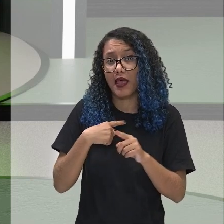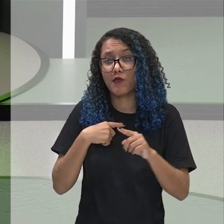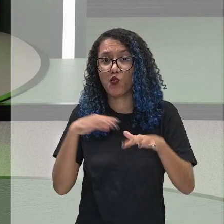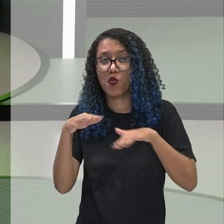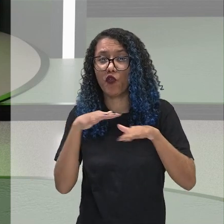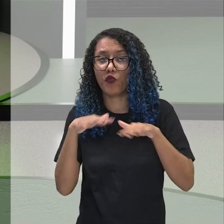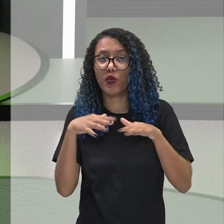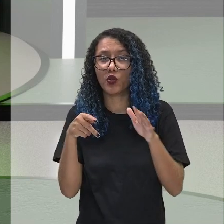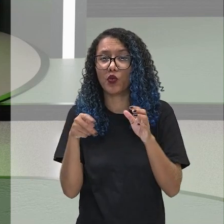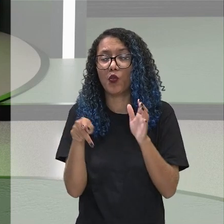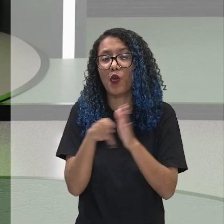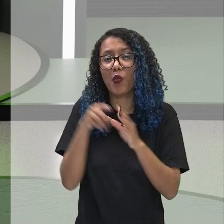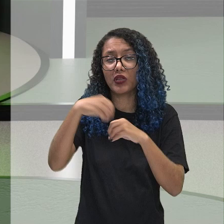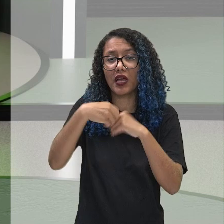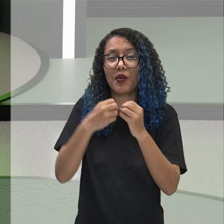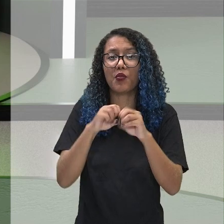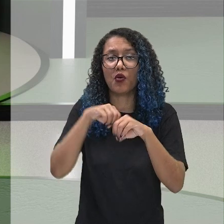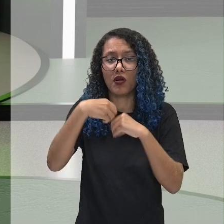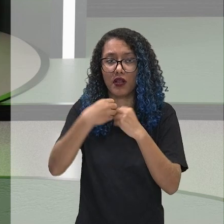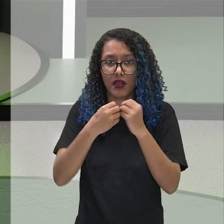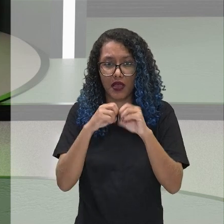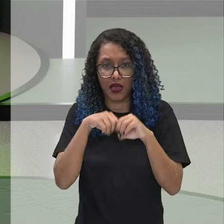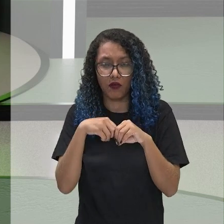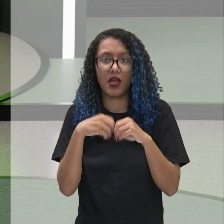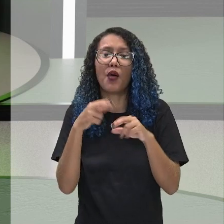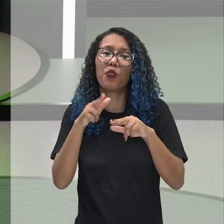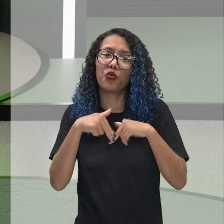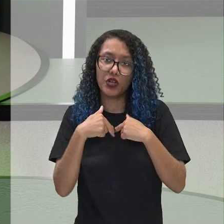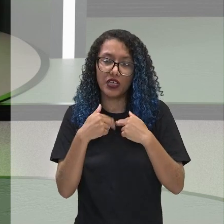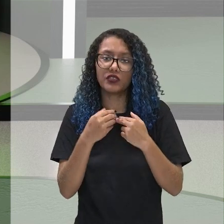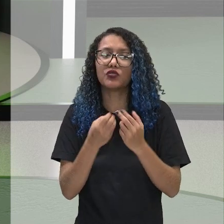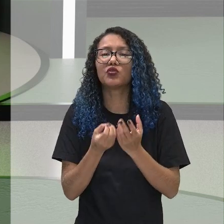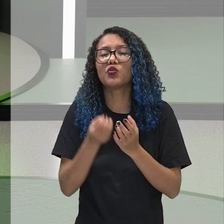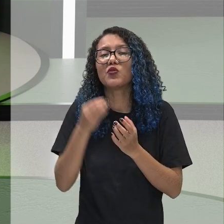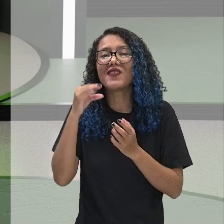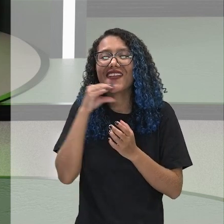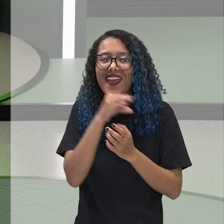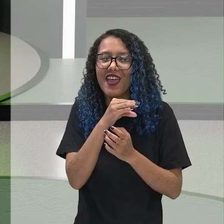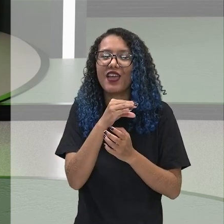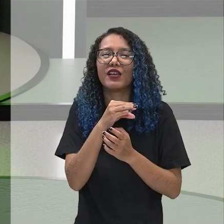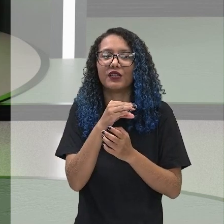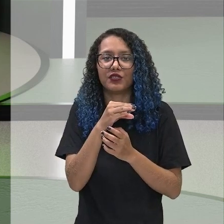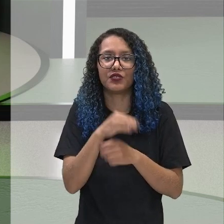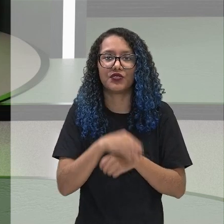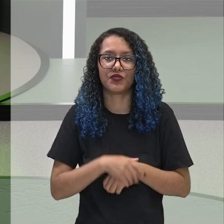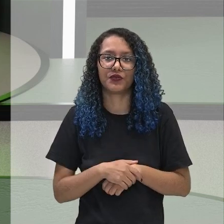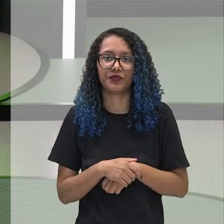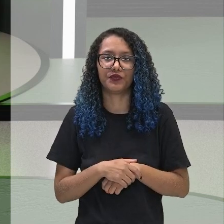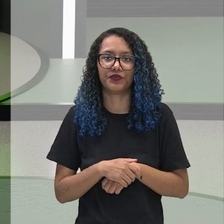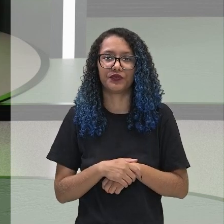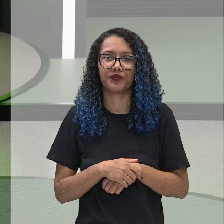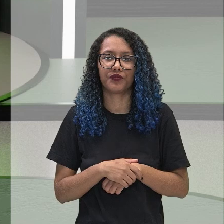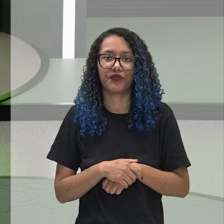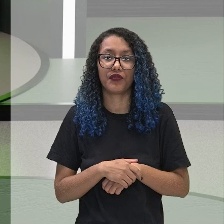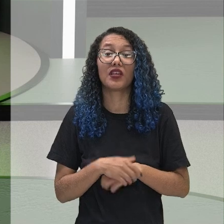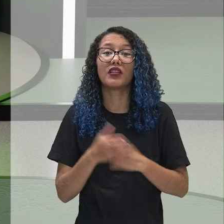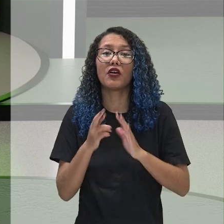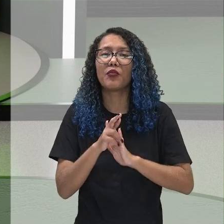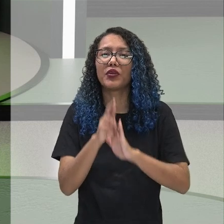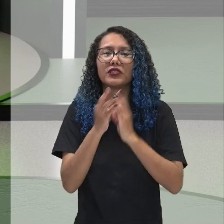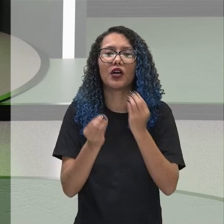matéria produz, ela vem representada dentro do termômetro aqui, pela